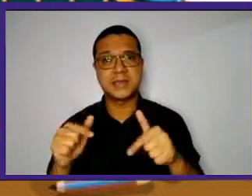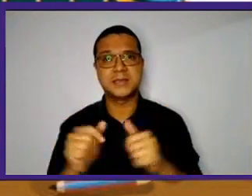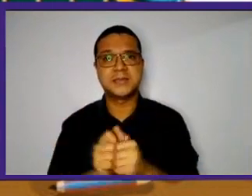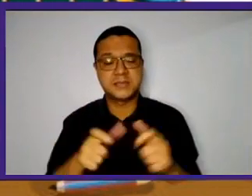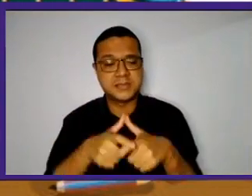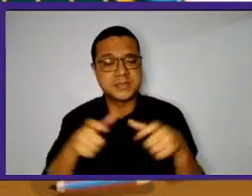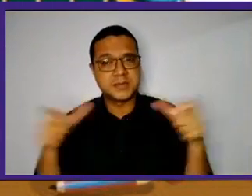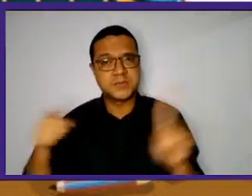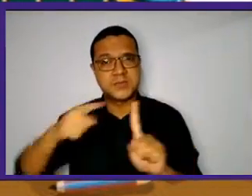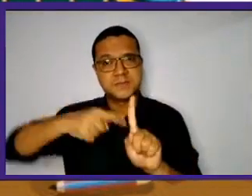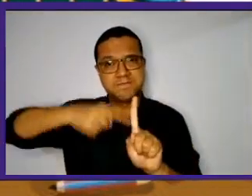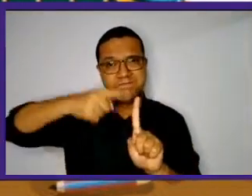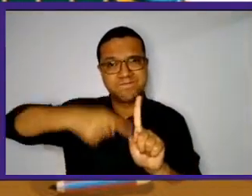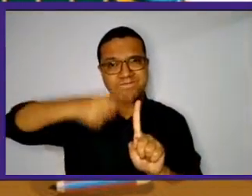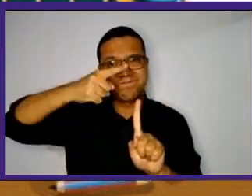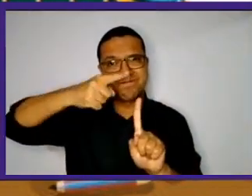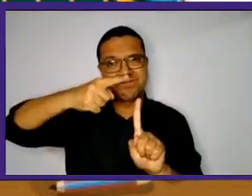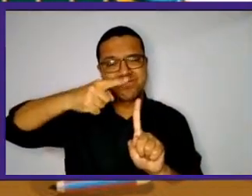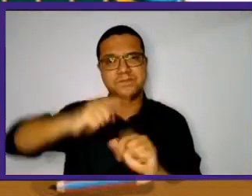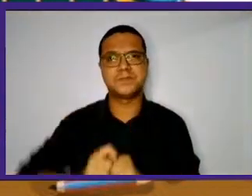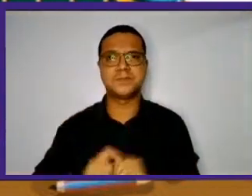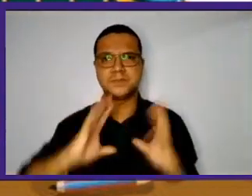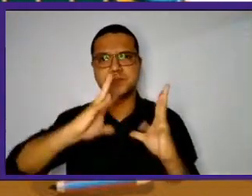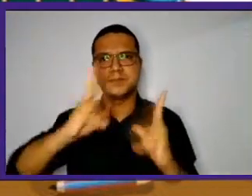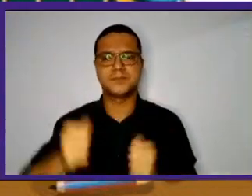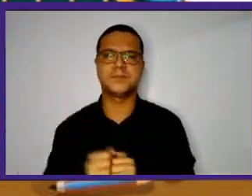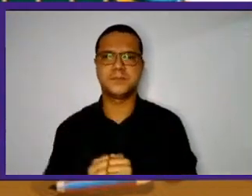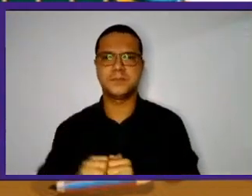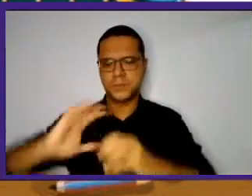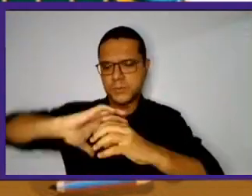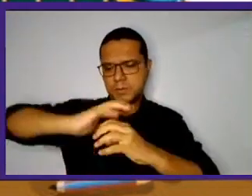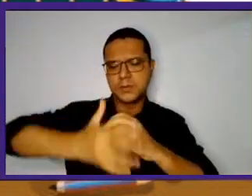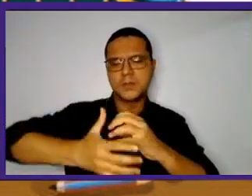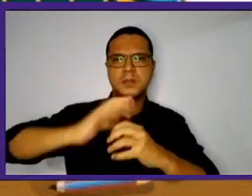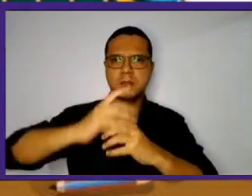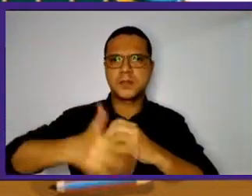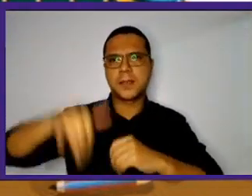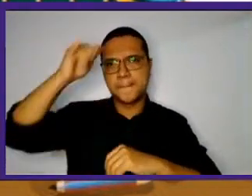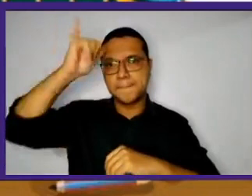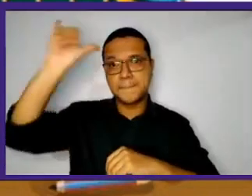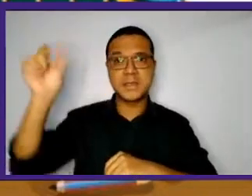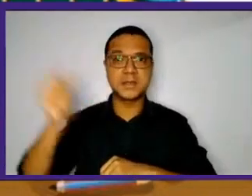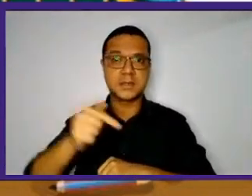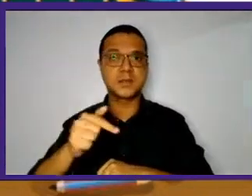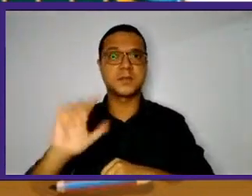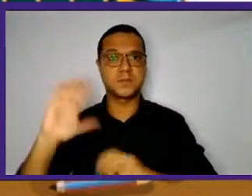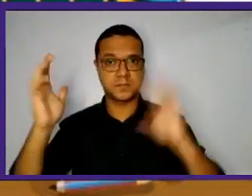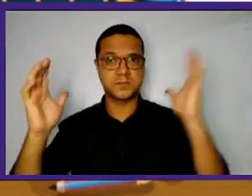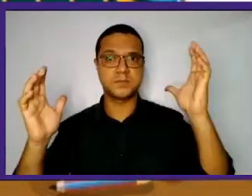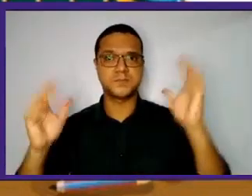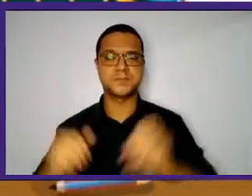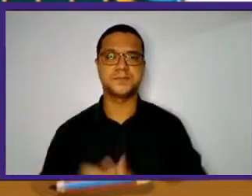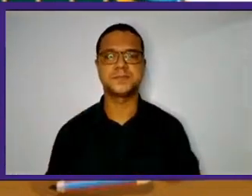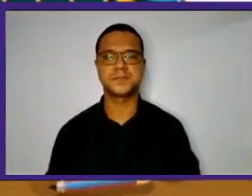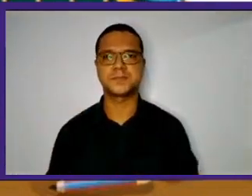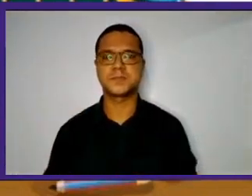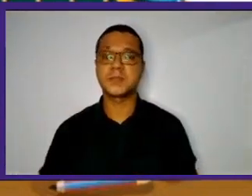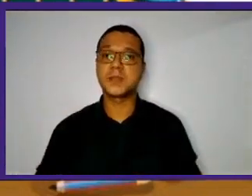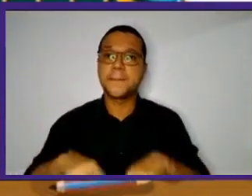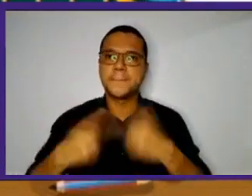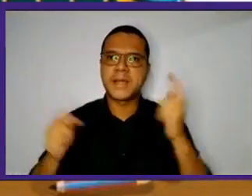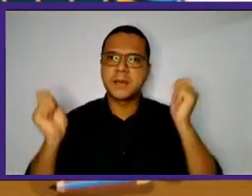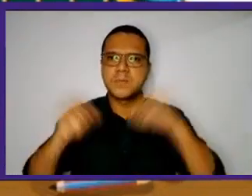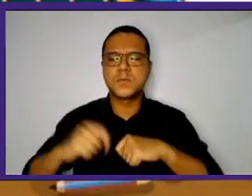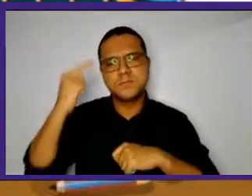da temperatura no nosso planeta. E a camada de ozônio impede que isso aconteça. Mas